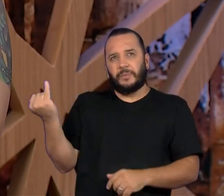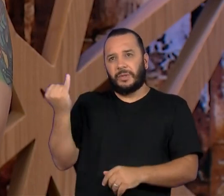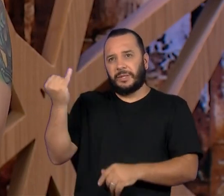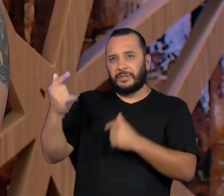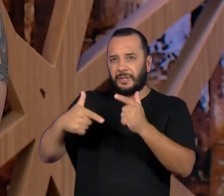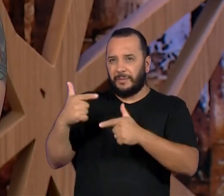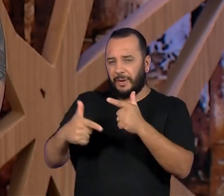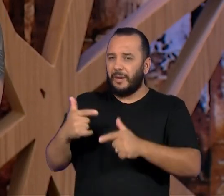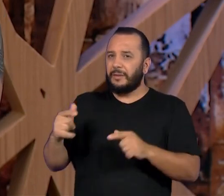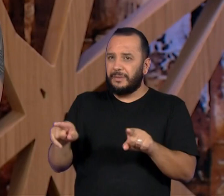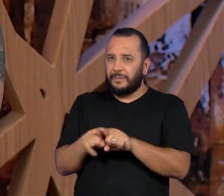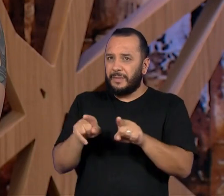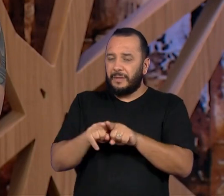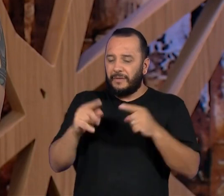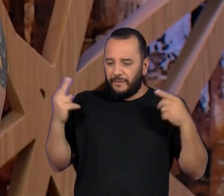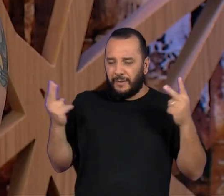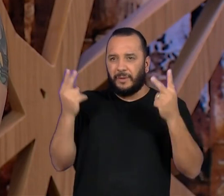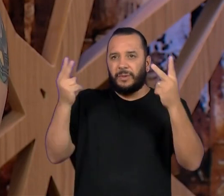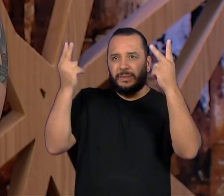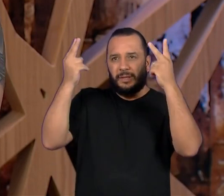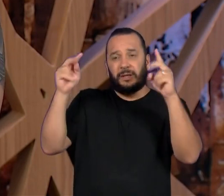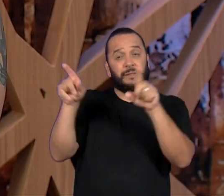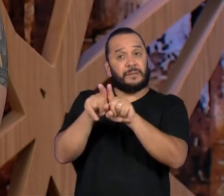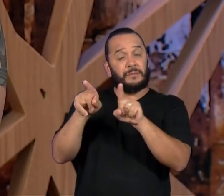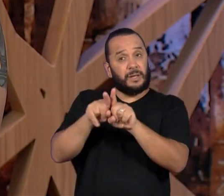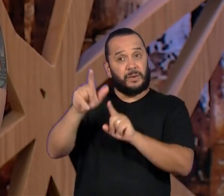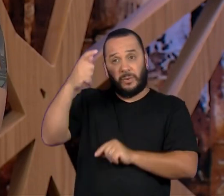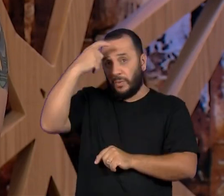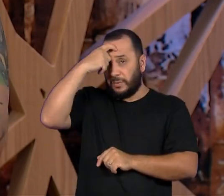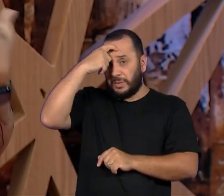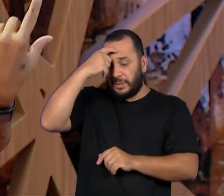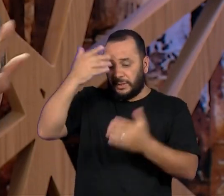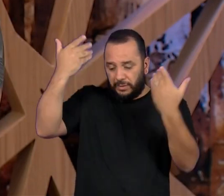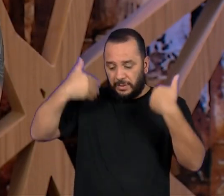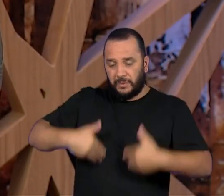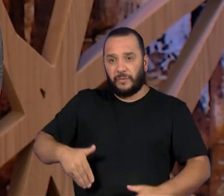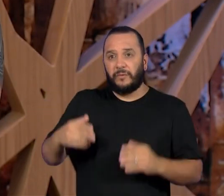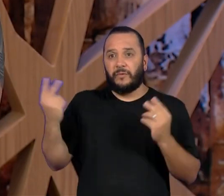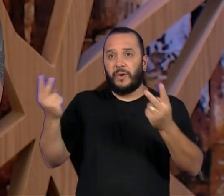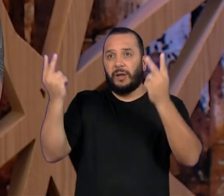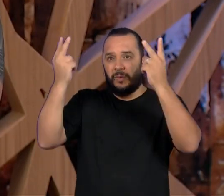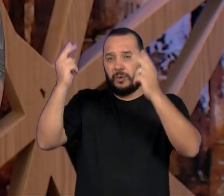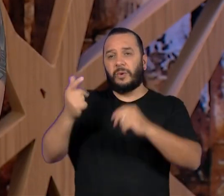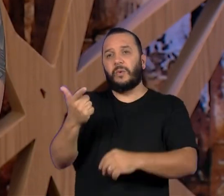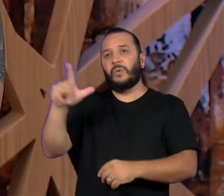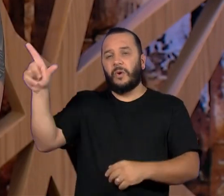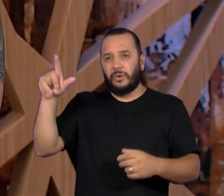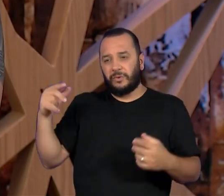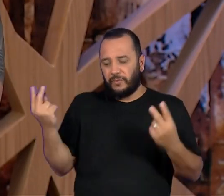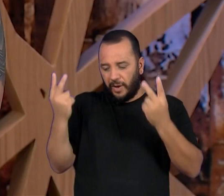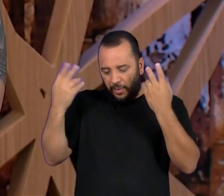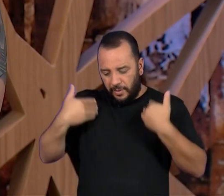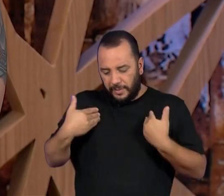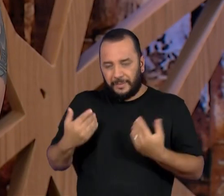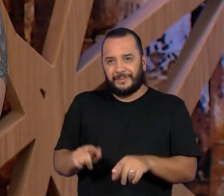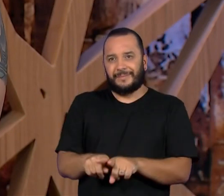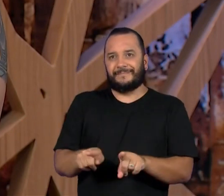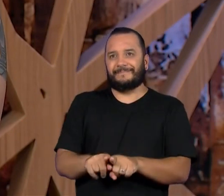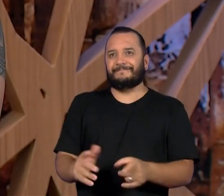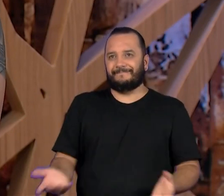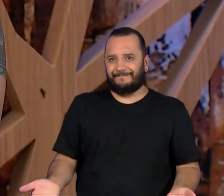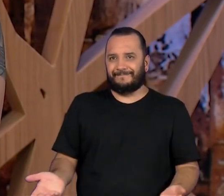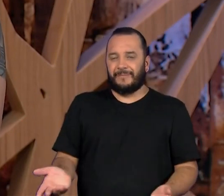que acho que a primeira conscientização é do próprio valor, para que os outros passem a dar valor para aquilo que a gente faz e ter